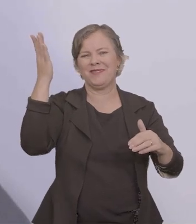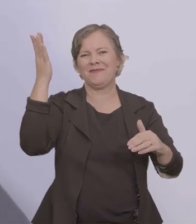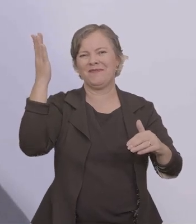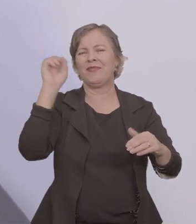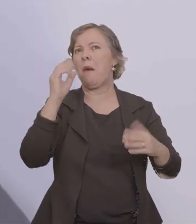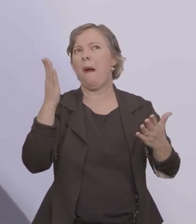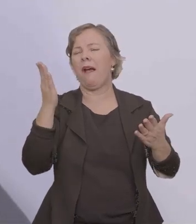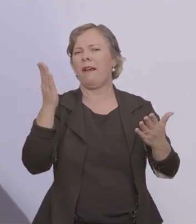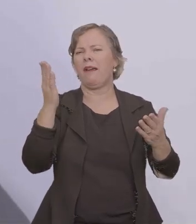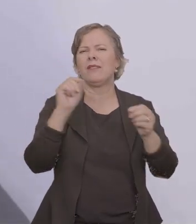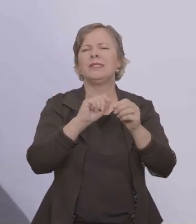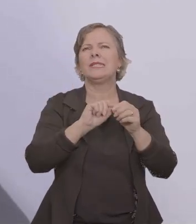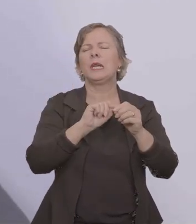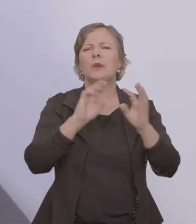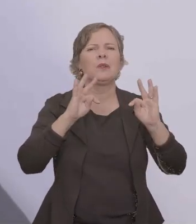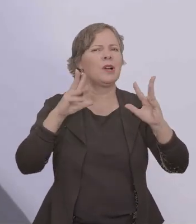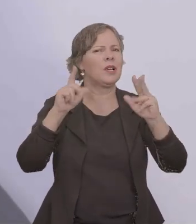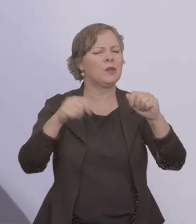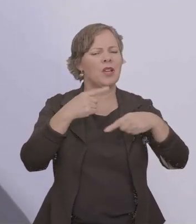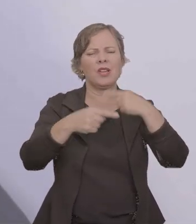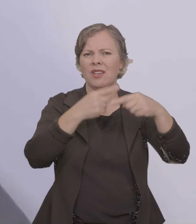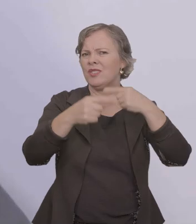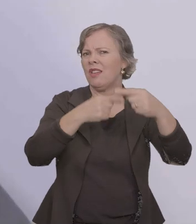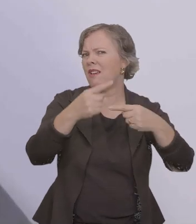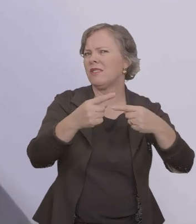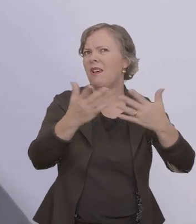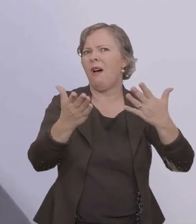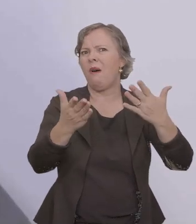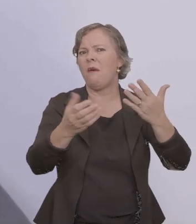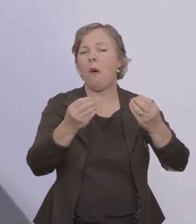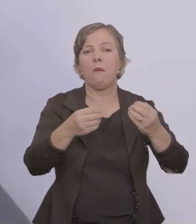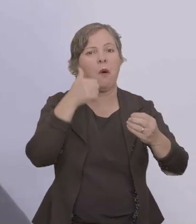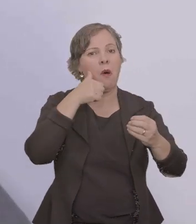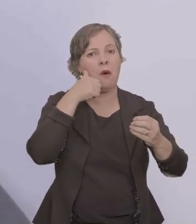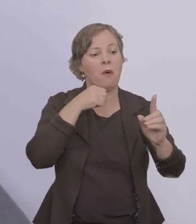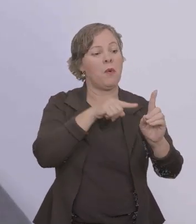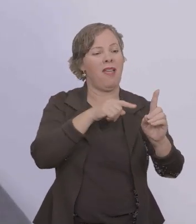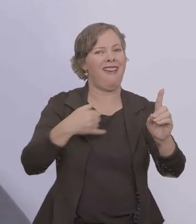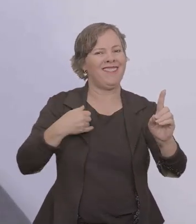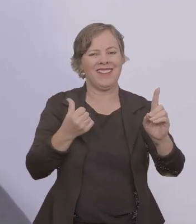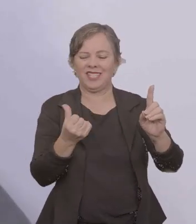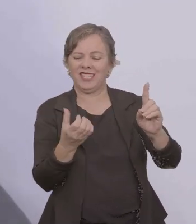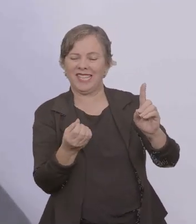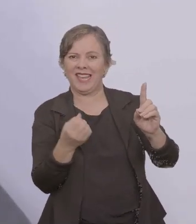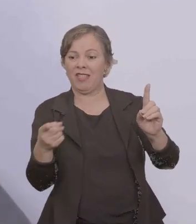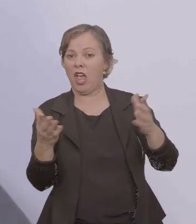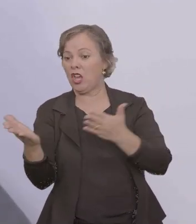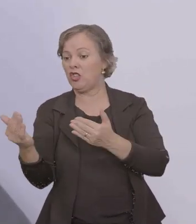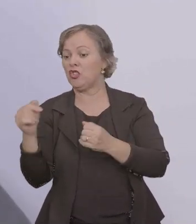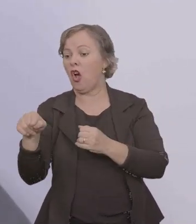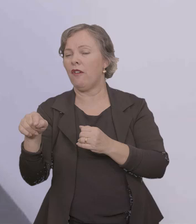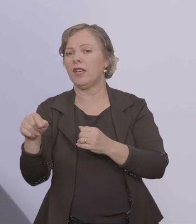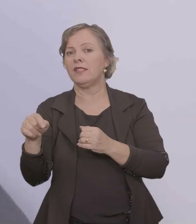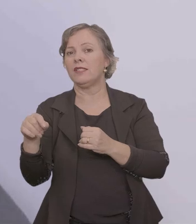E fazendo com que todas essas gerações, seja uma senhora de 60 anos ou um jovem de 16, eles possam